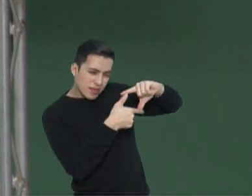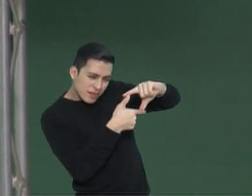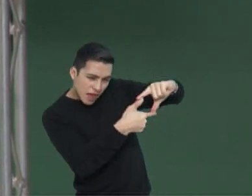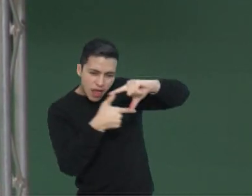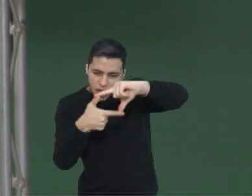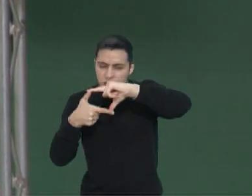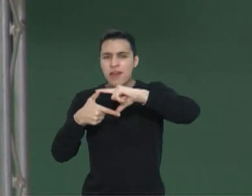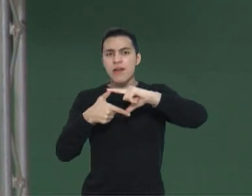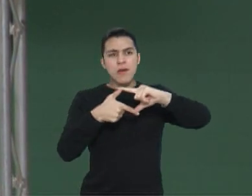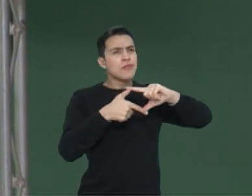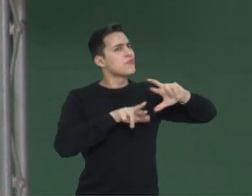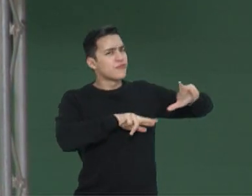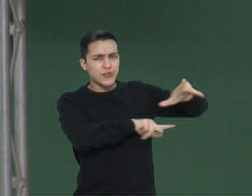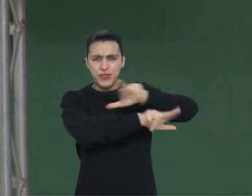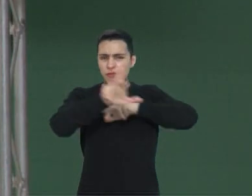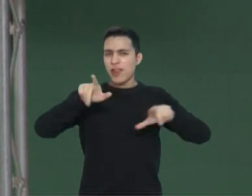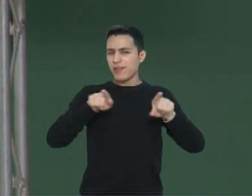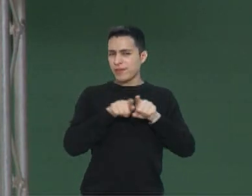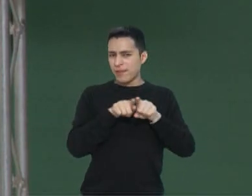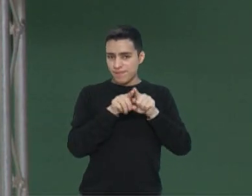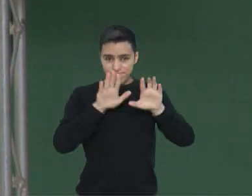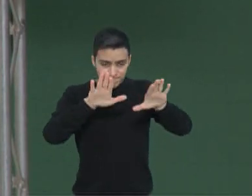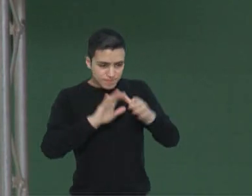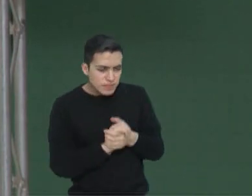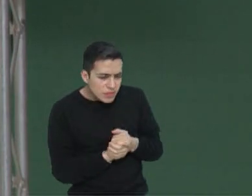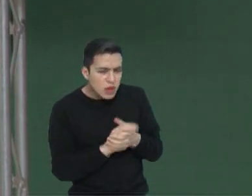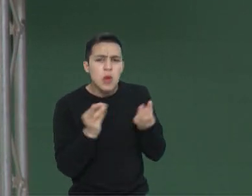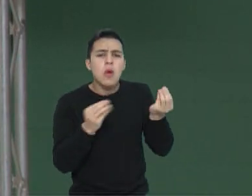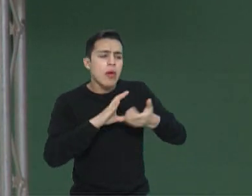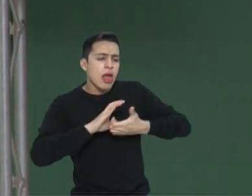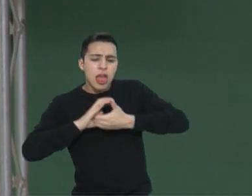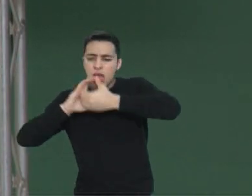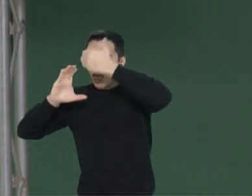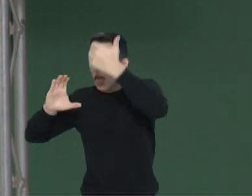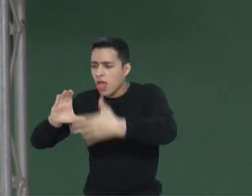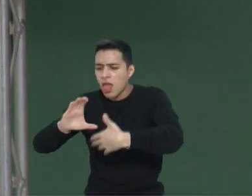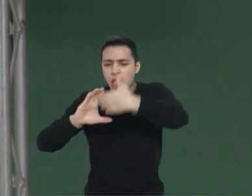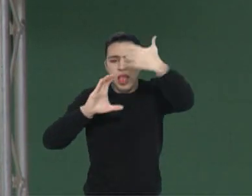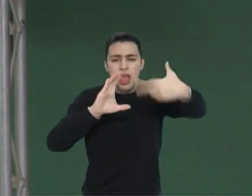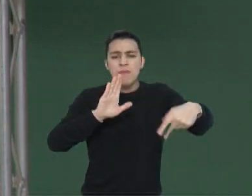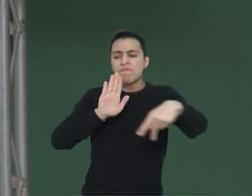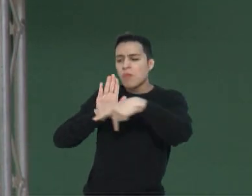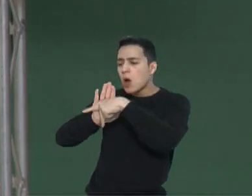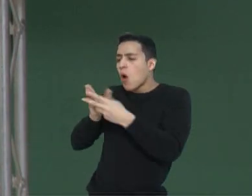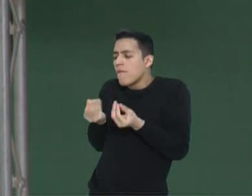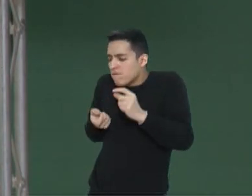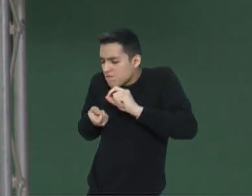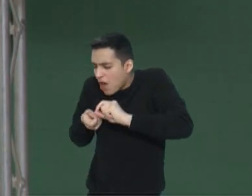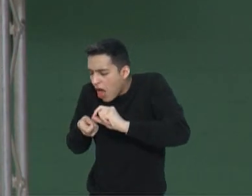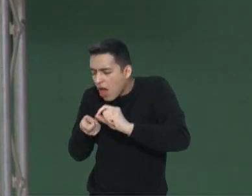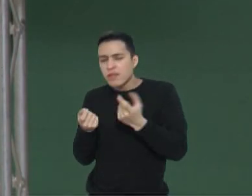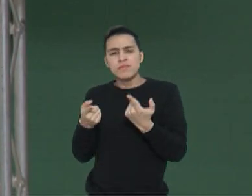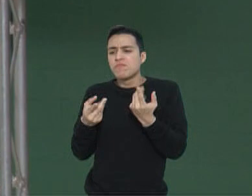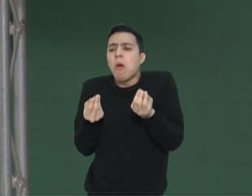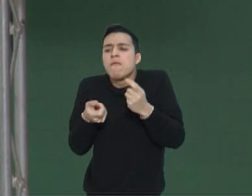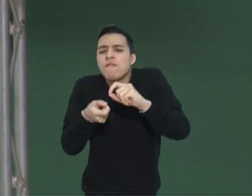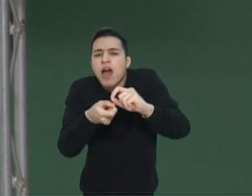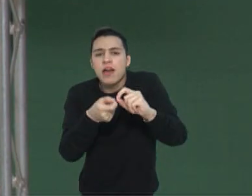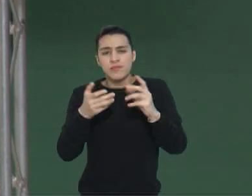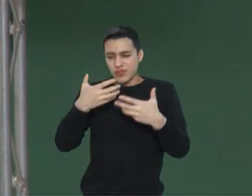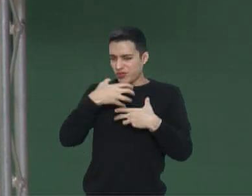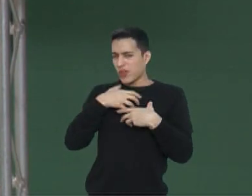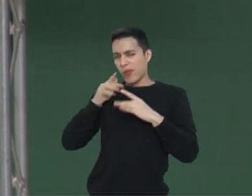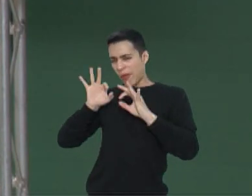sejam diferentes. As características de construção dos instrumentos diferentes, modos